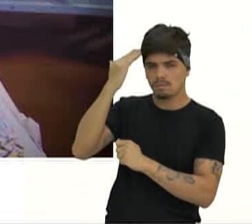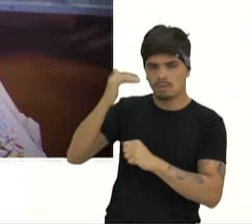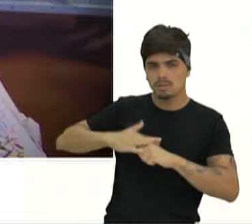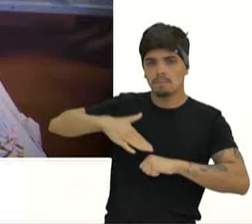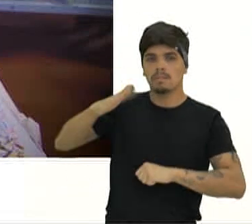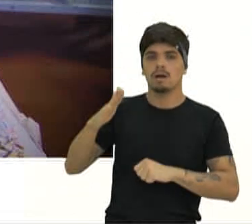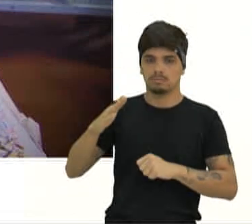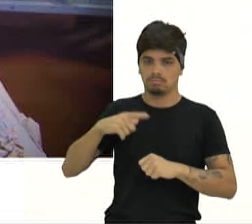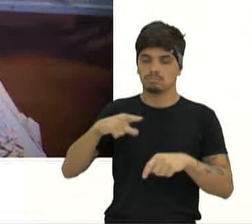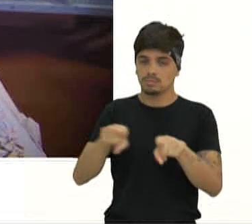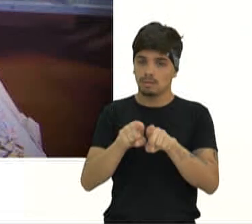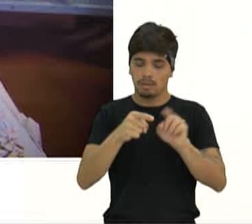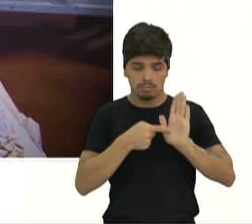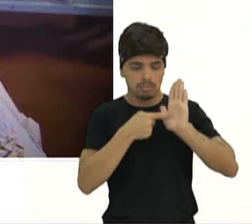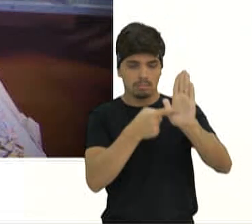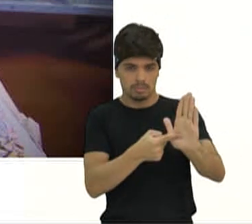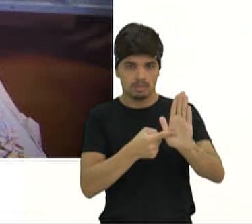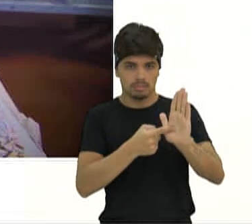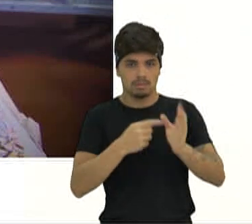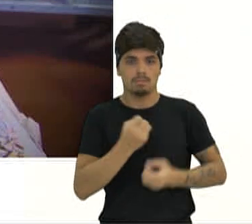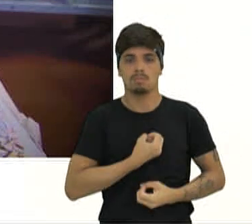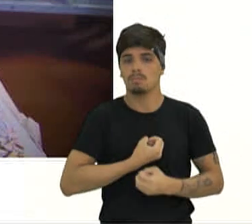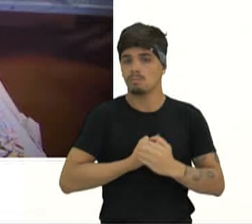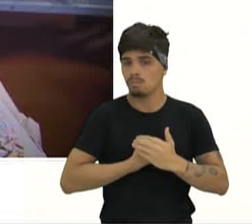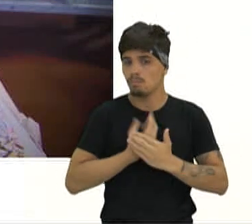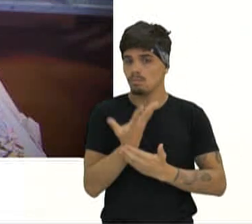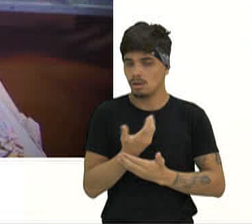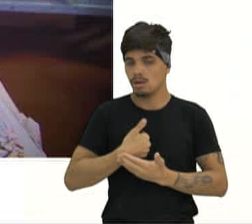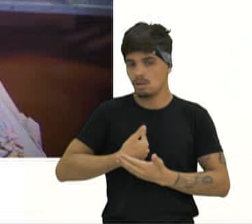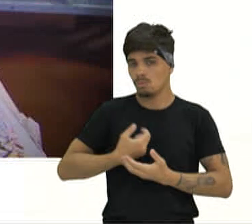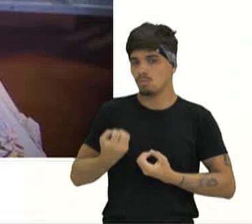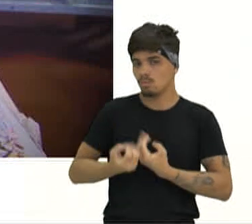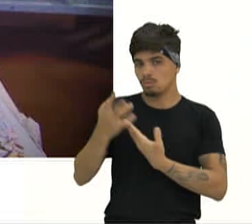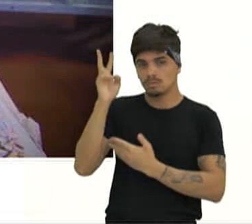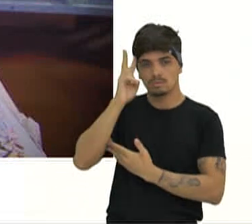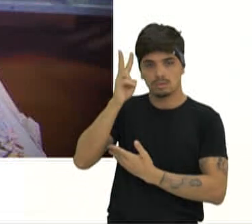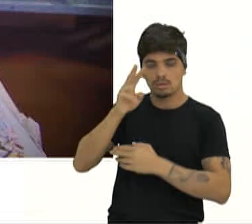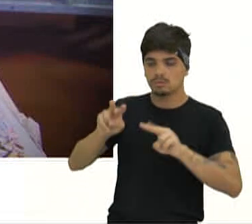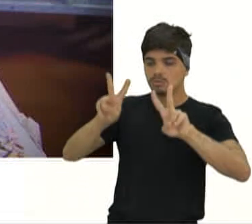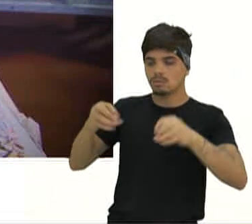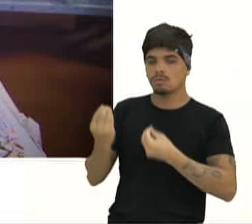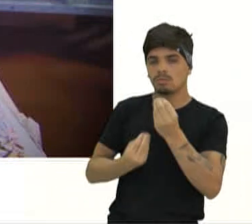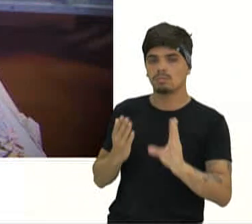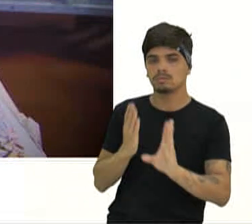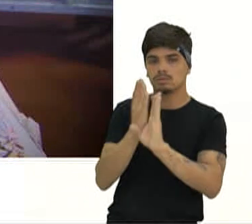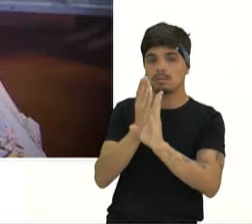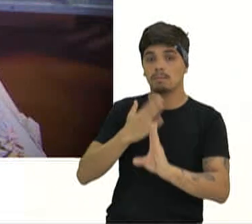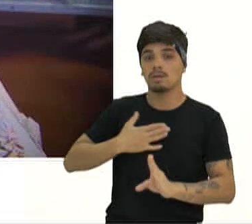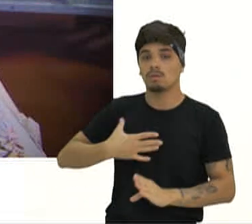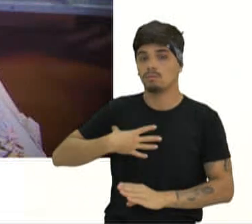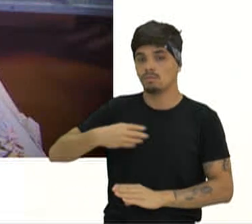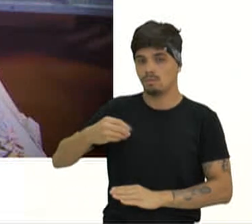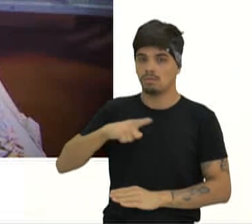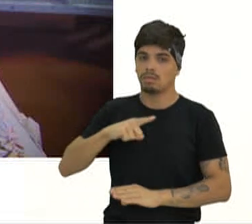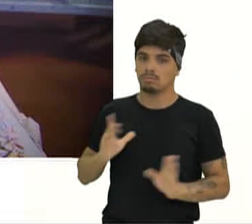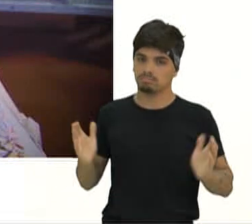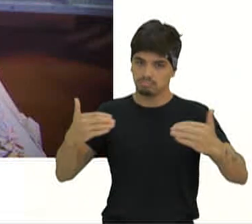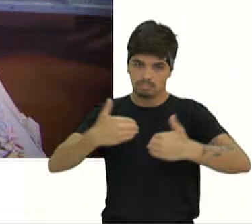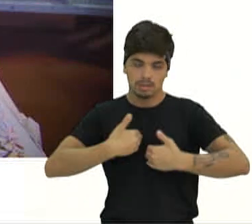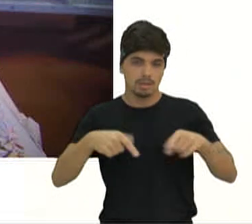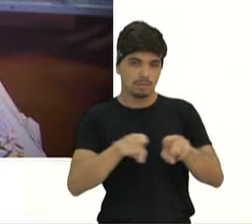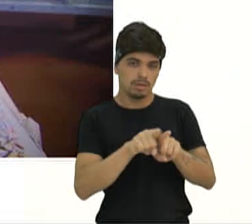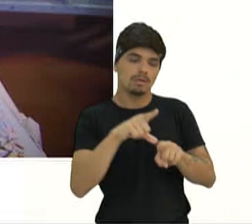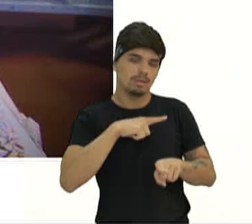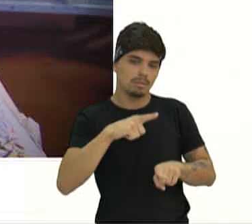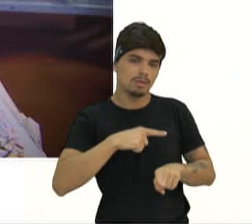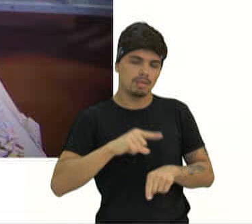sucesso né é uma publicação biográfica em que o conta a história é como que eu descobri que meu filho tem autismo e até